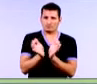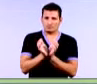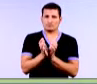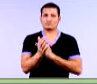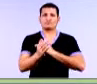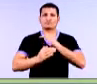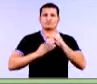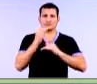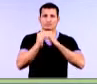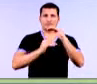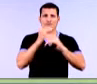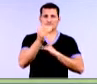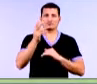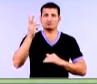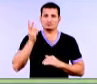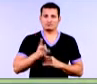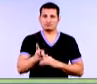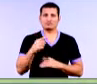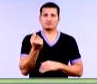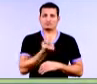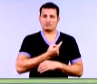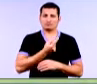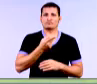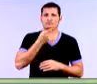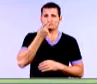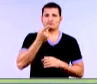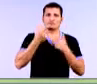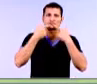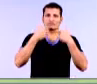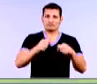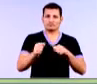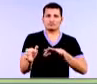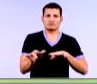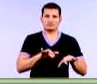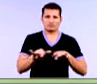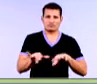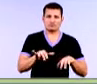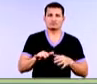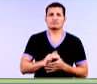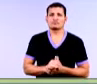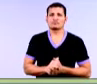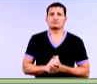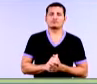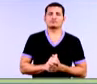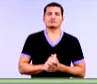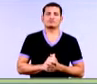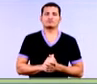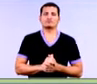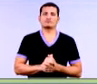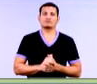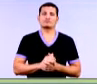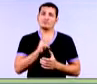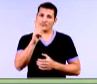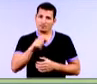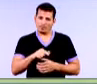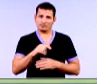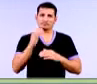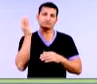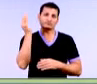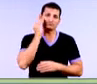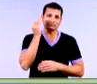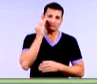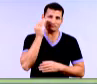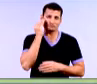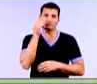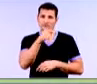Desenvolvimento. Sempre que nós falarmos de uma linguagem de programação, a gente vai estar falando, para testá-la em